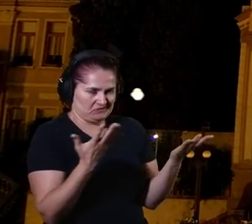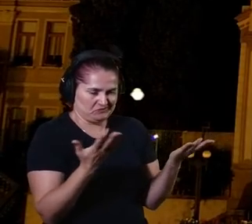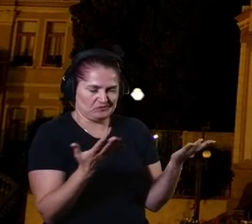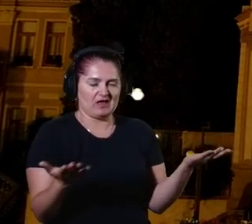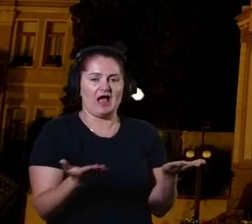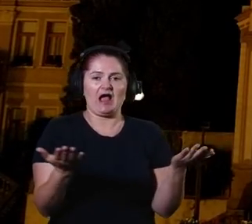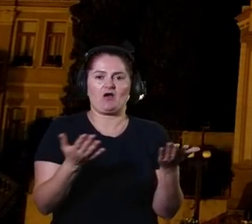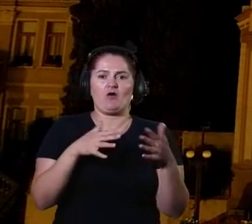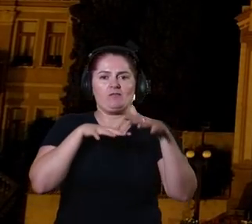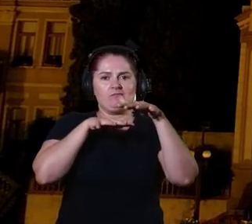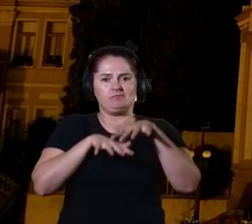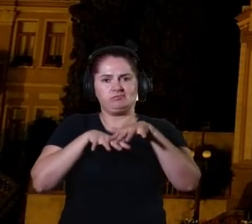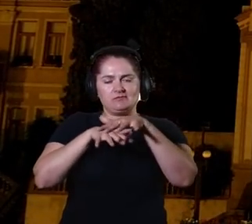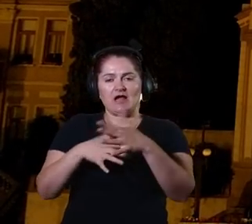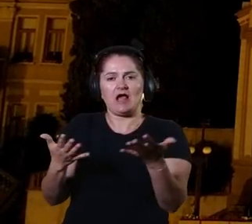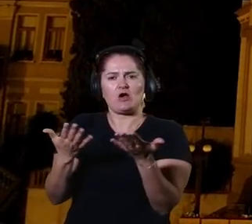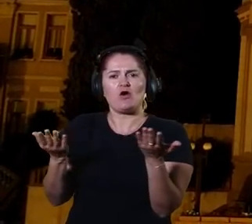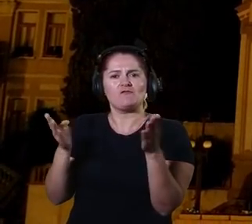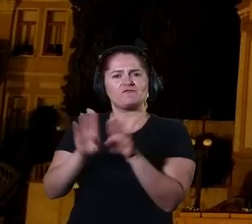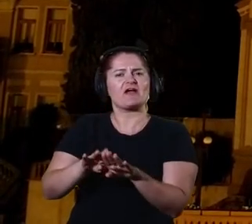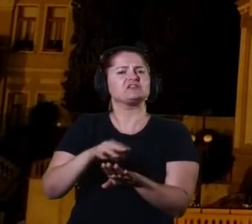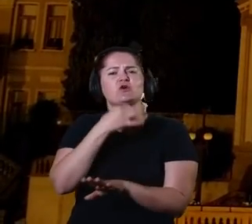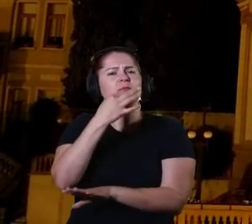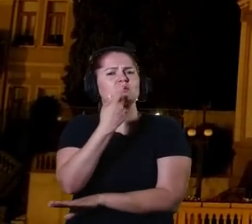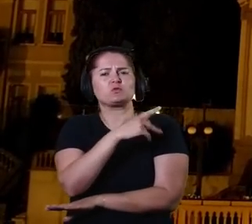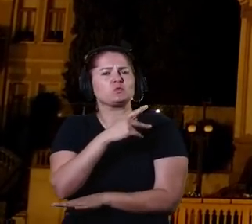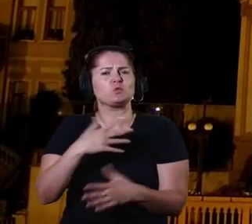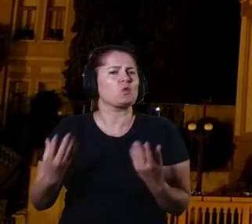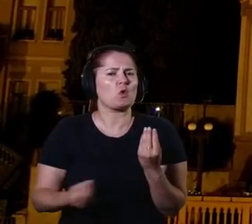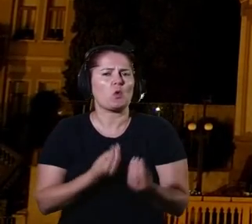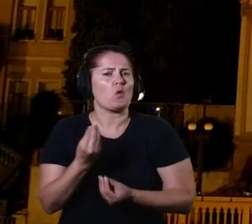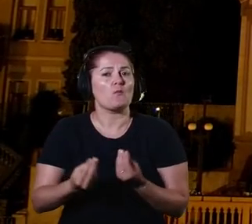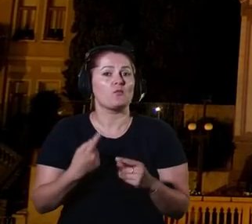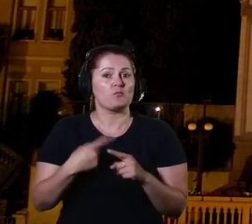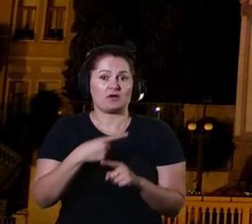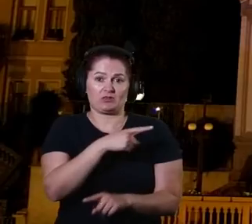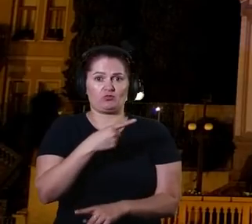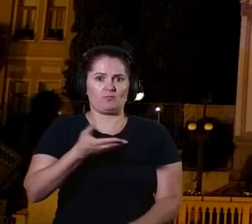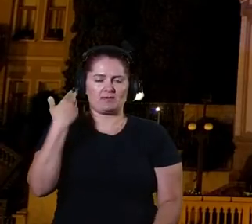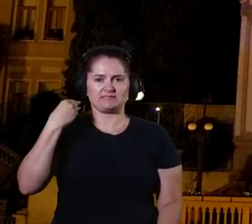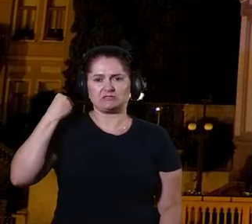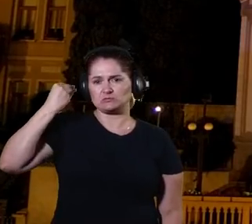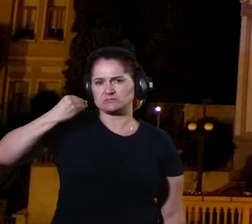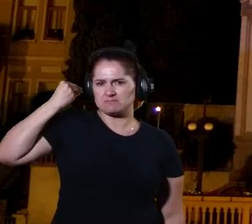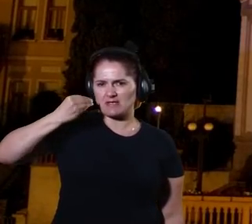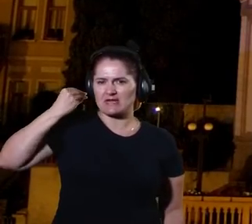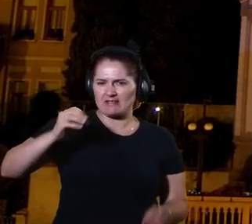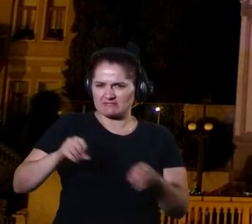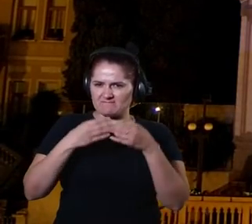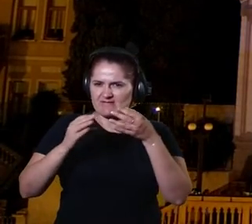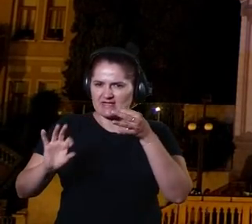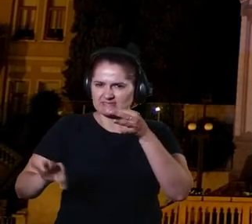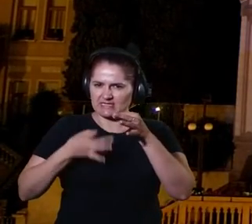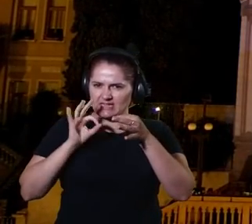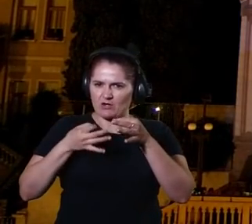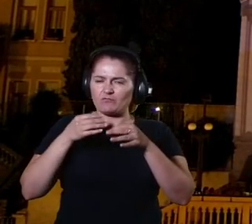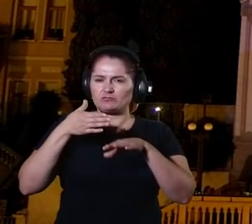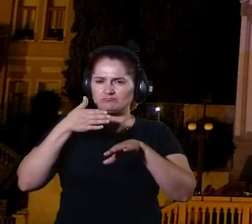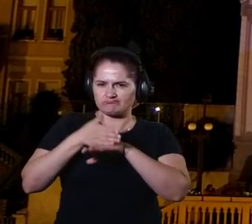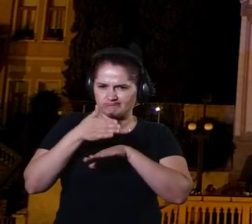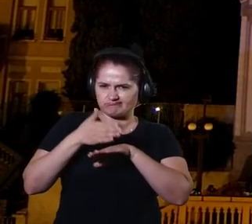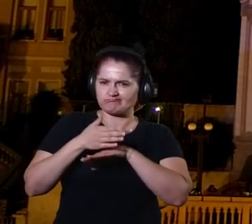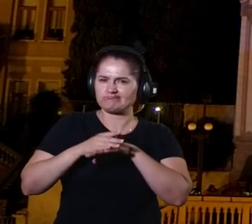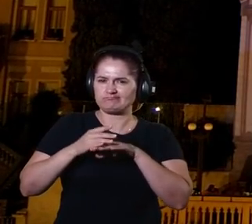segunda parte, e agora a finalização. Bom, para quem viveu uma festa como essa, e quem vive, quem participa da